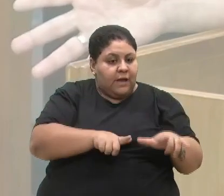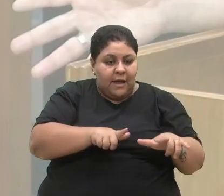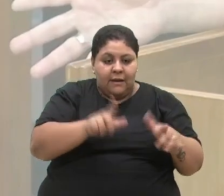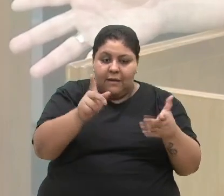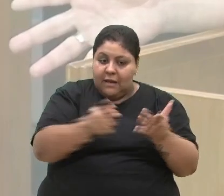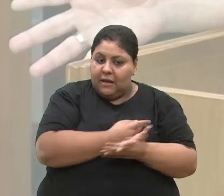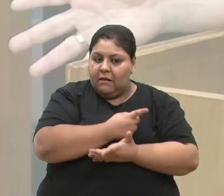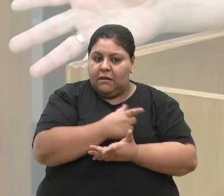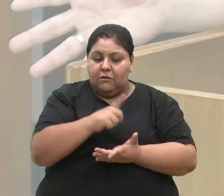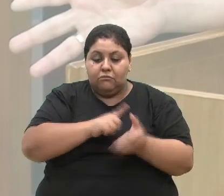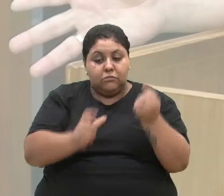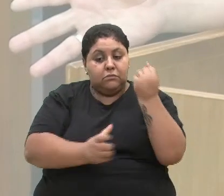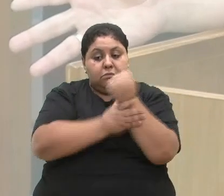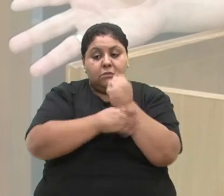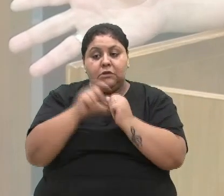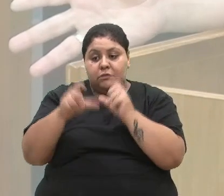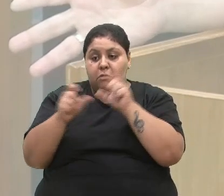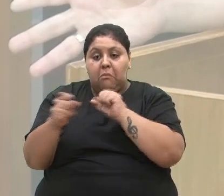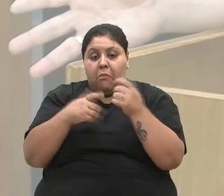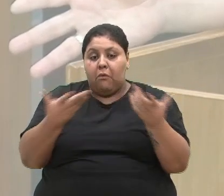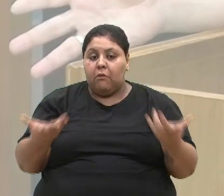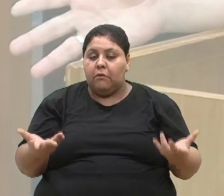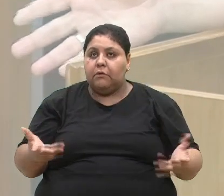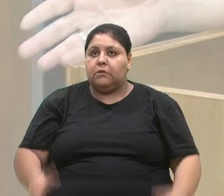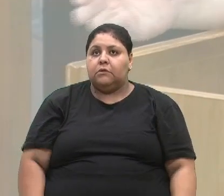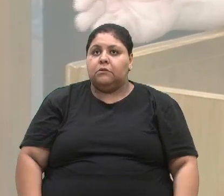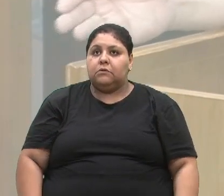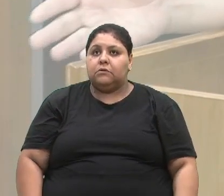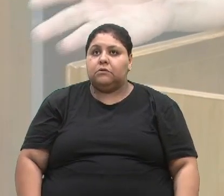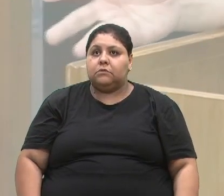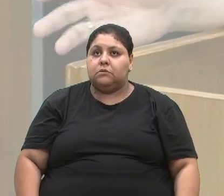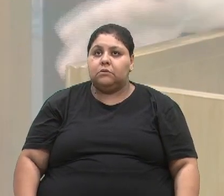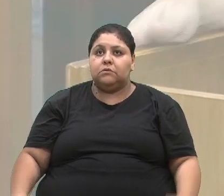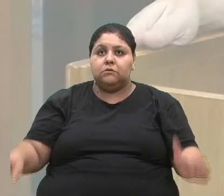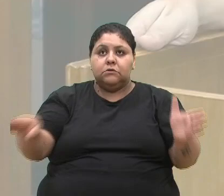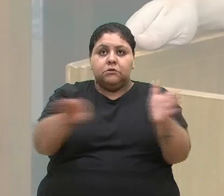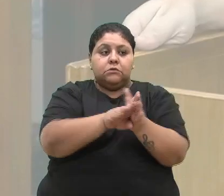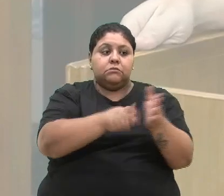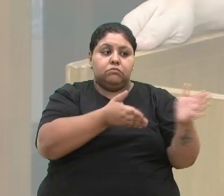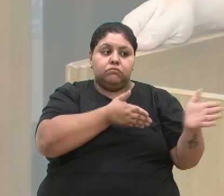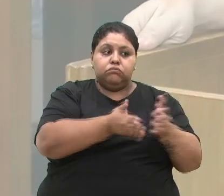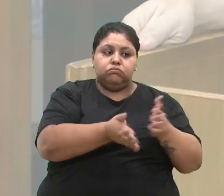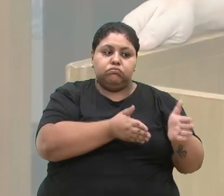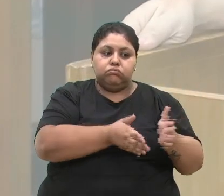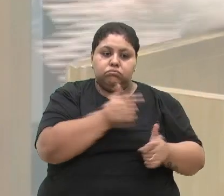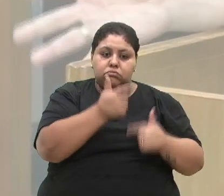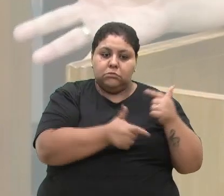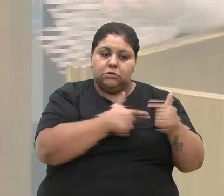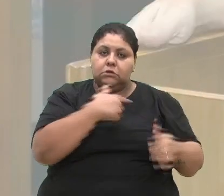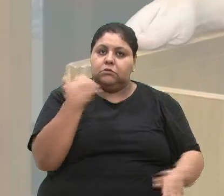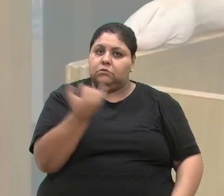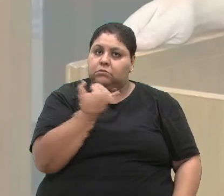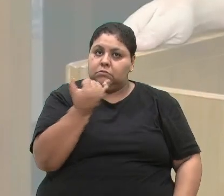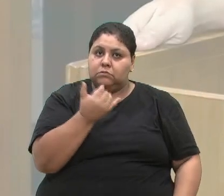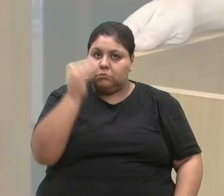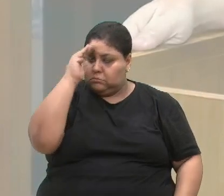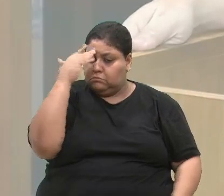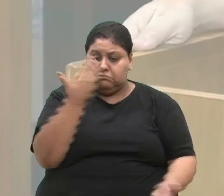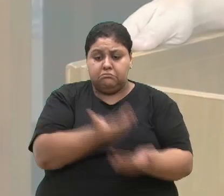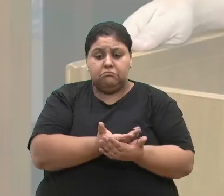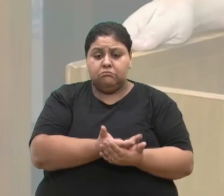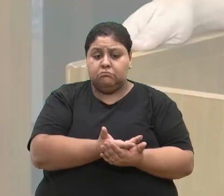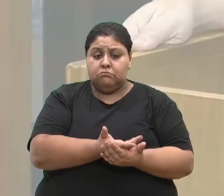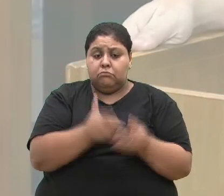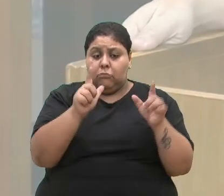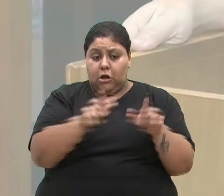tem a segurança das pessoas poderem descer, de poderem chegar e acessar esse serviço tão importante. Acredito, então, que não seja o